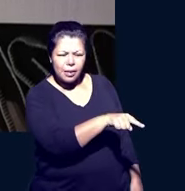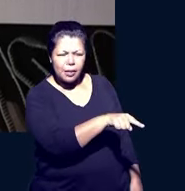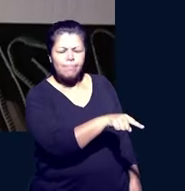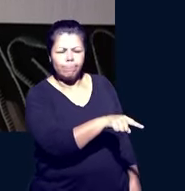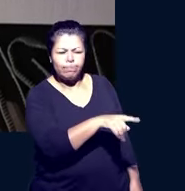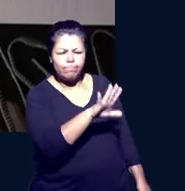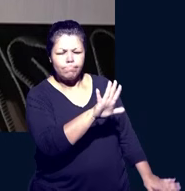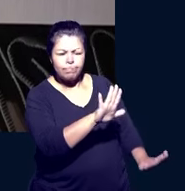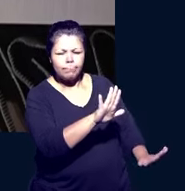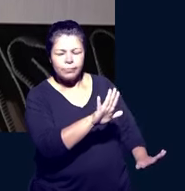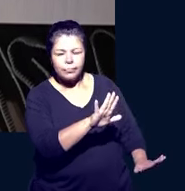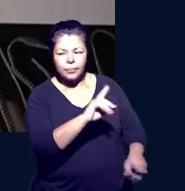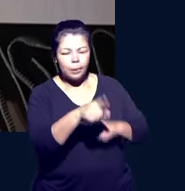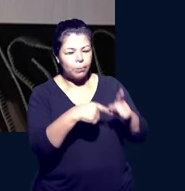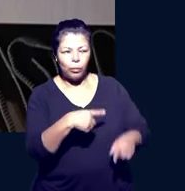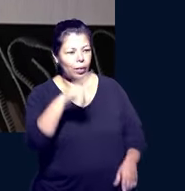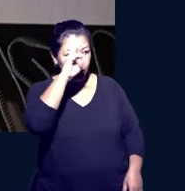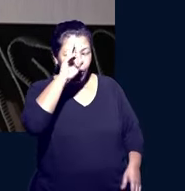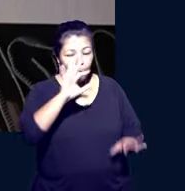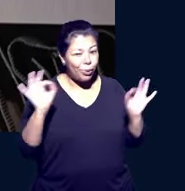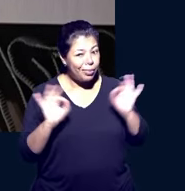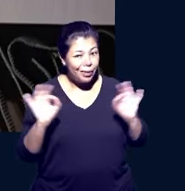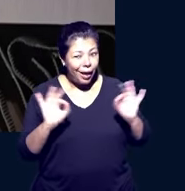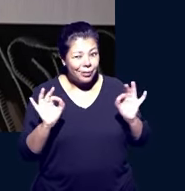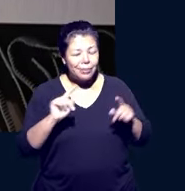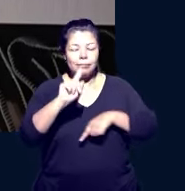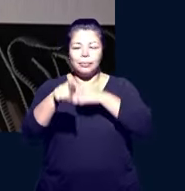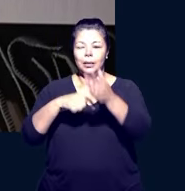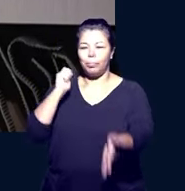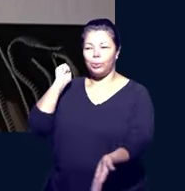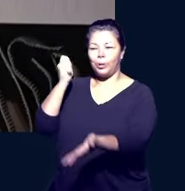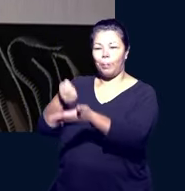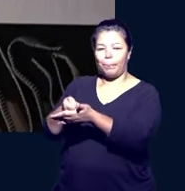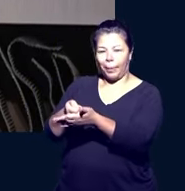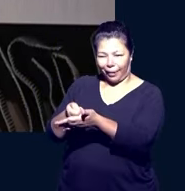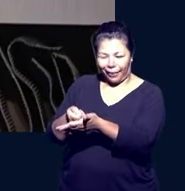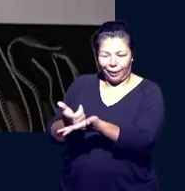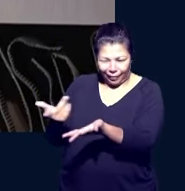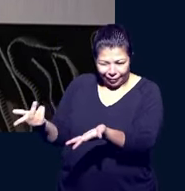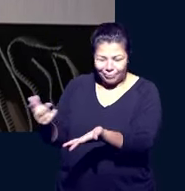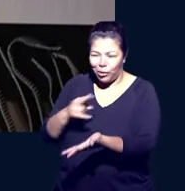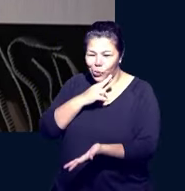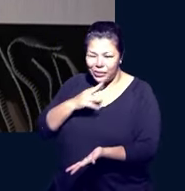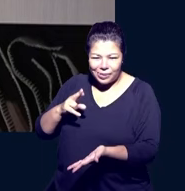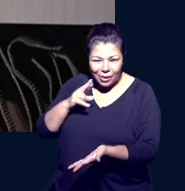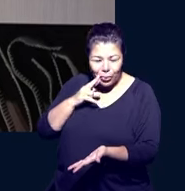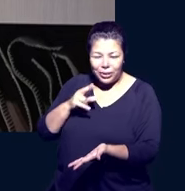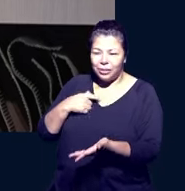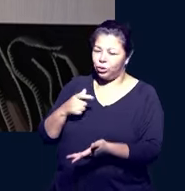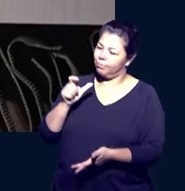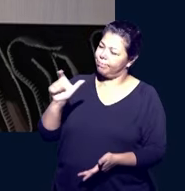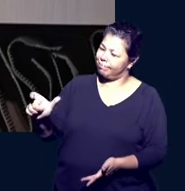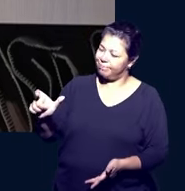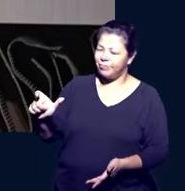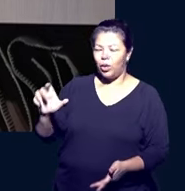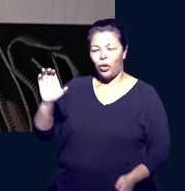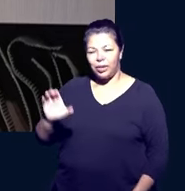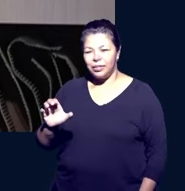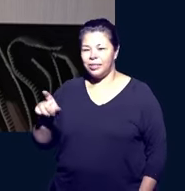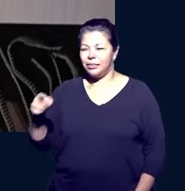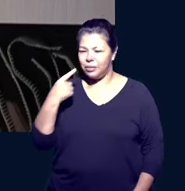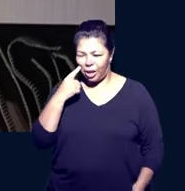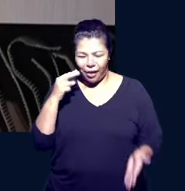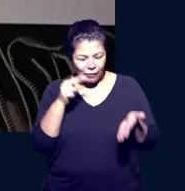é não lembrou na hora que eu paguei a conta entreguei o meu cartão de crédito ele foi até o caixa voltou com ar Triunfante e falou